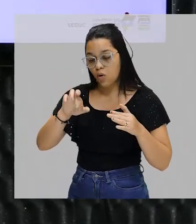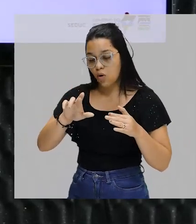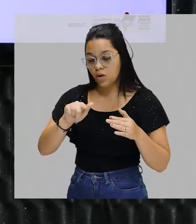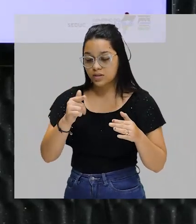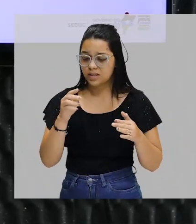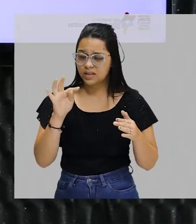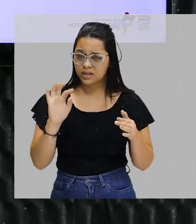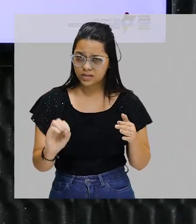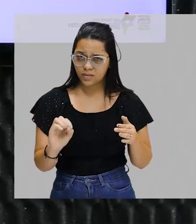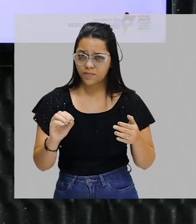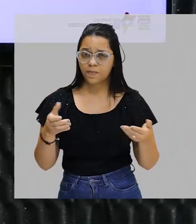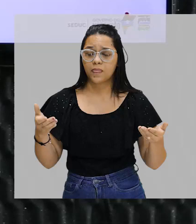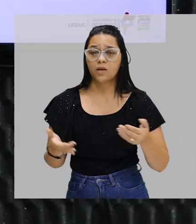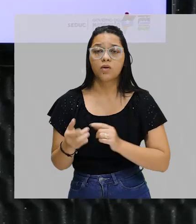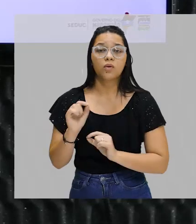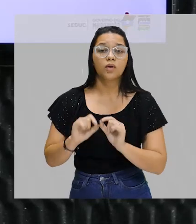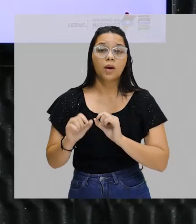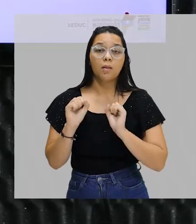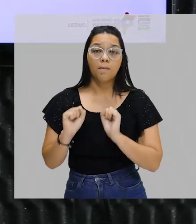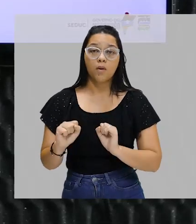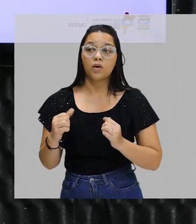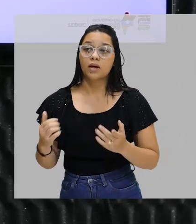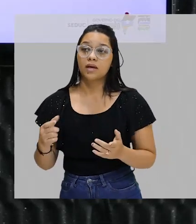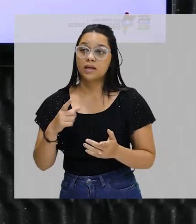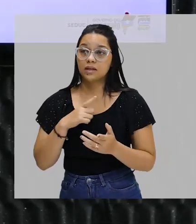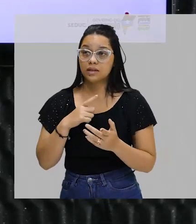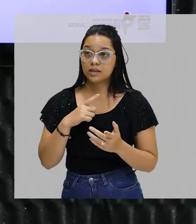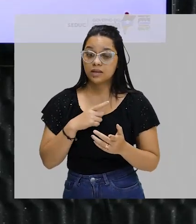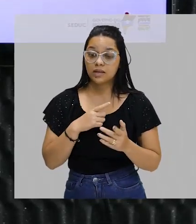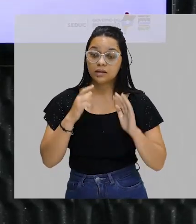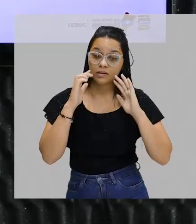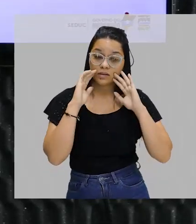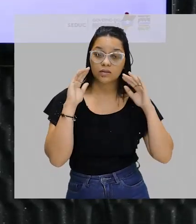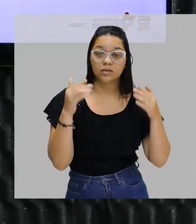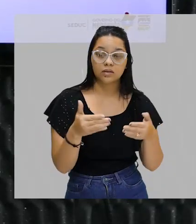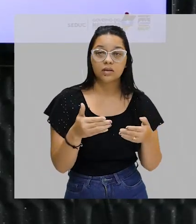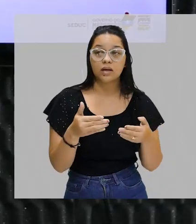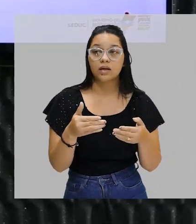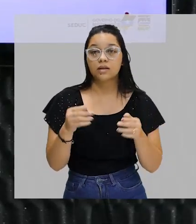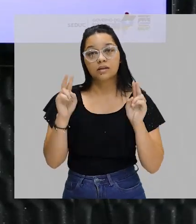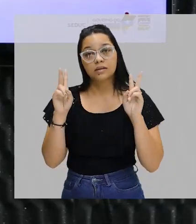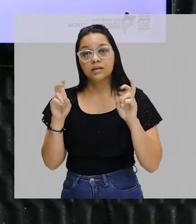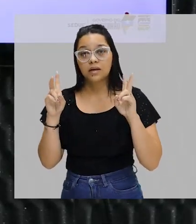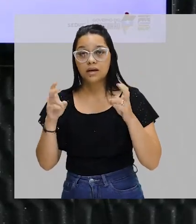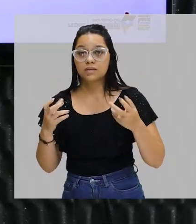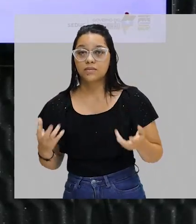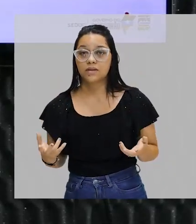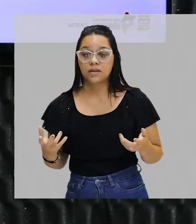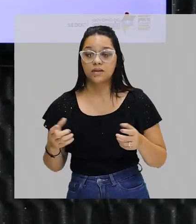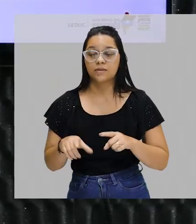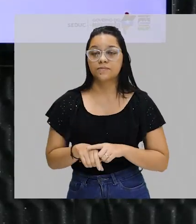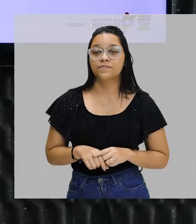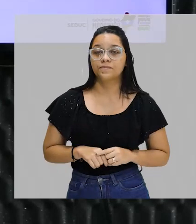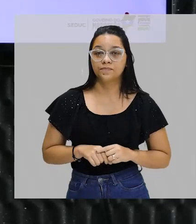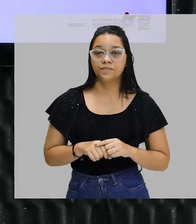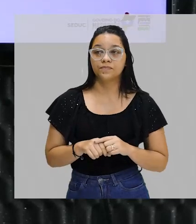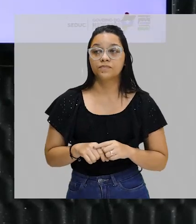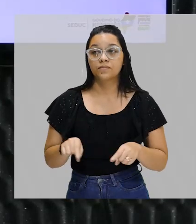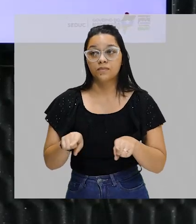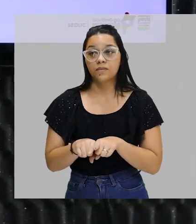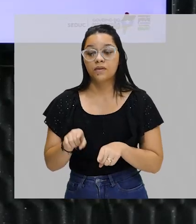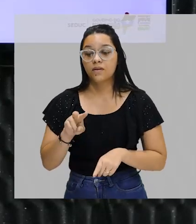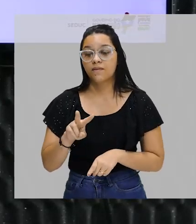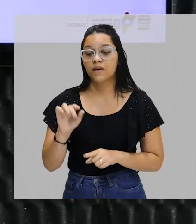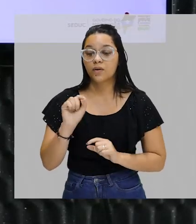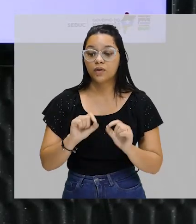beleza? Uma solução ela pode estar inicialmente muito concentrada, né? Entre aspas, muito forte. Então, a gente